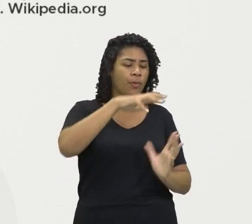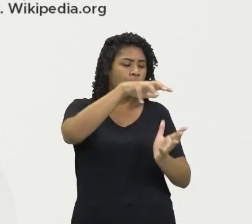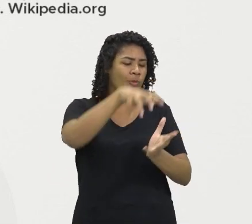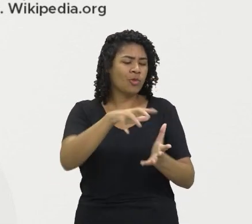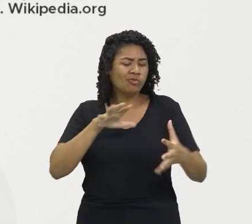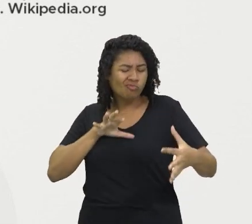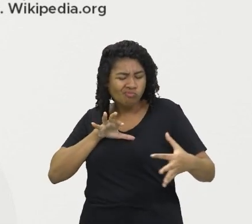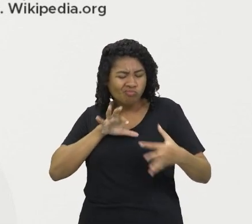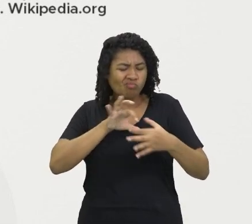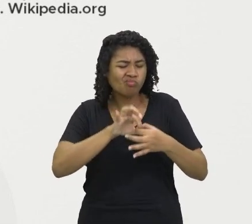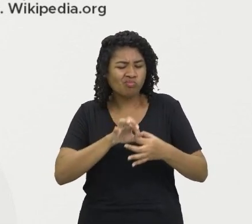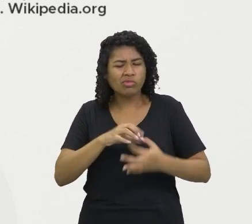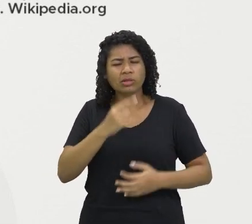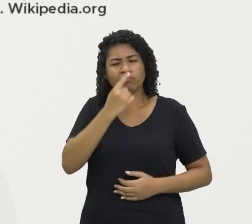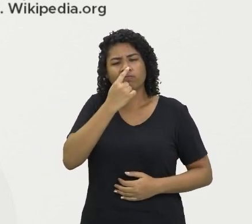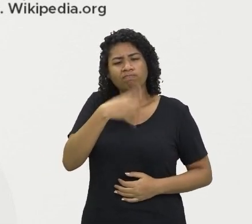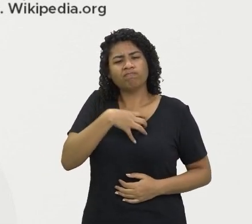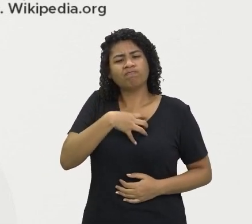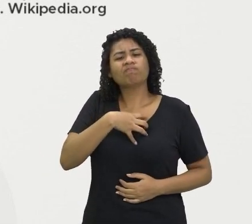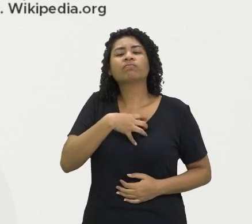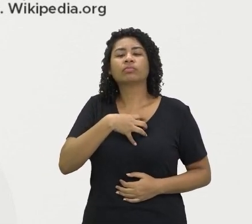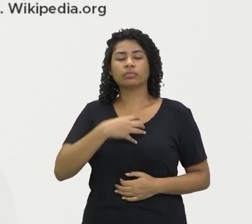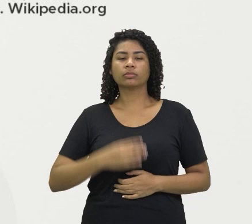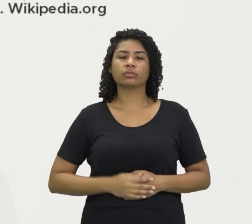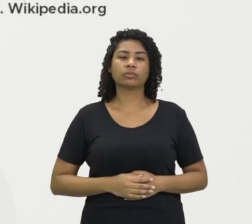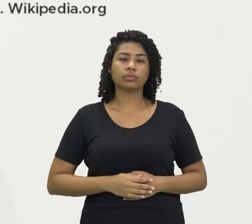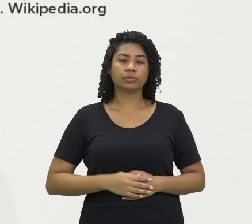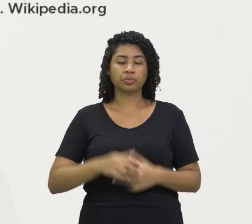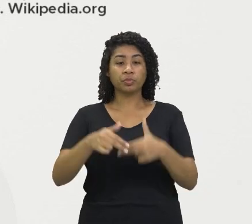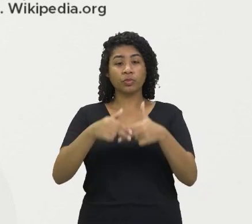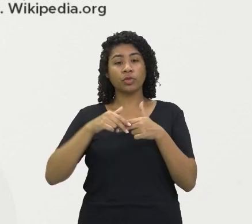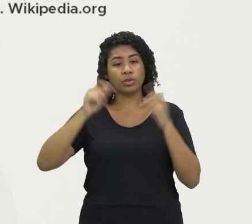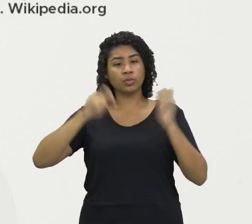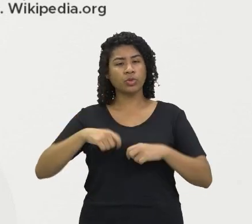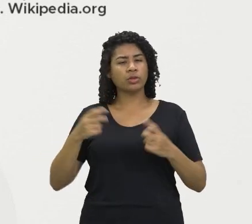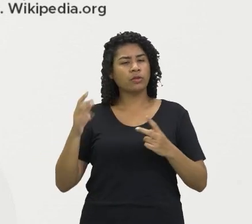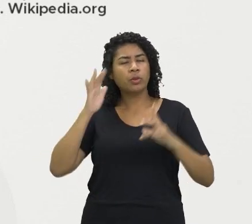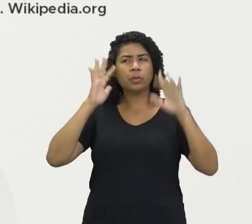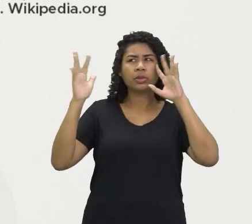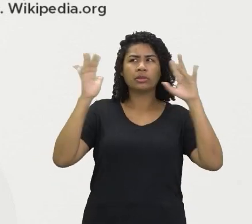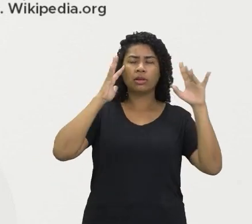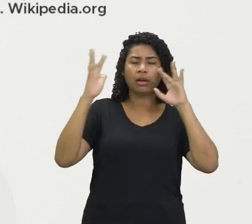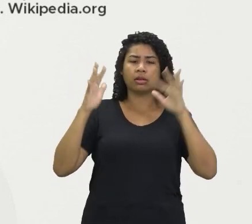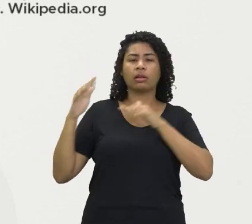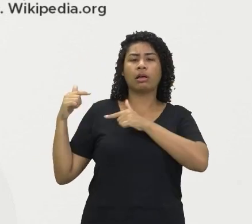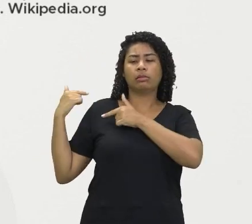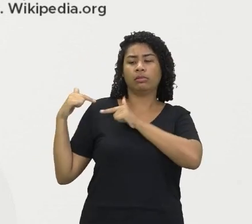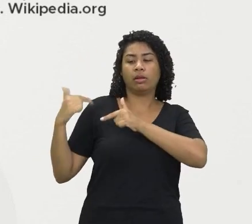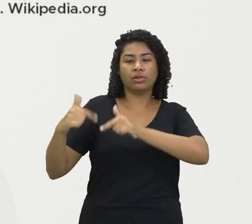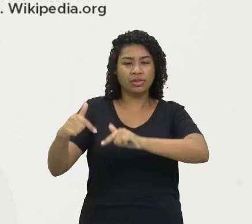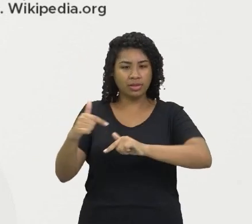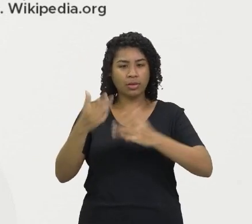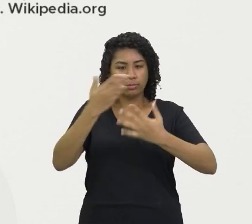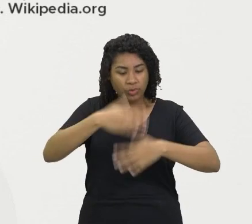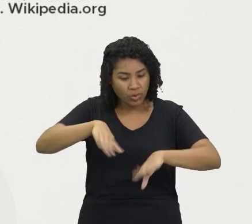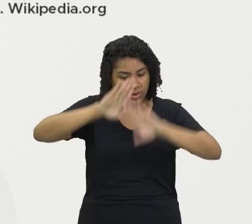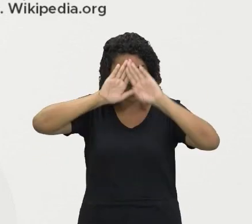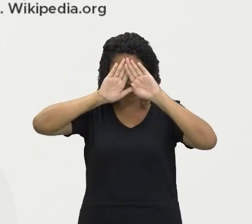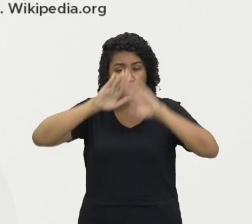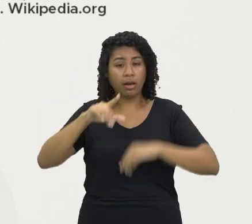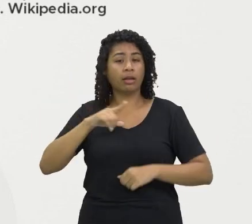né? E aqui a gente pode pensar que a tradição dos orixás, né, informa